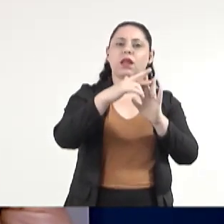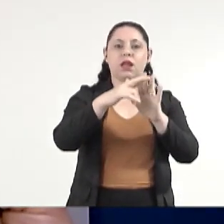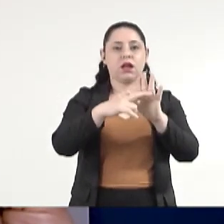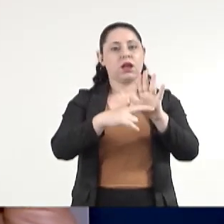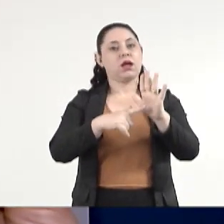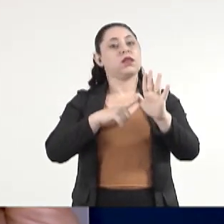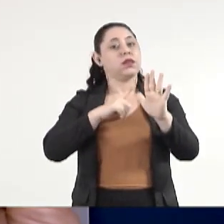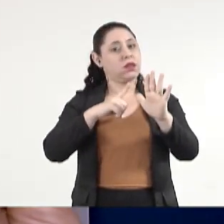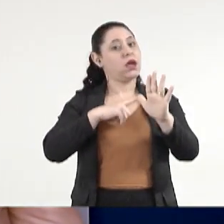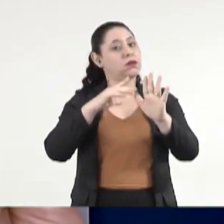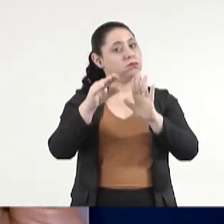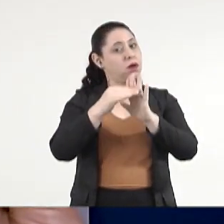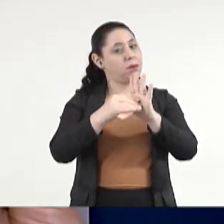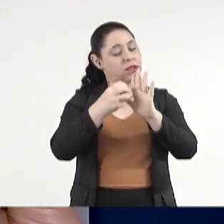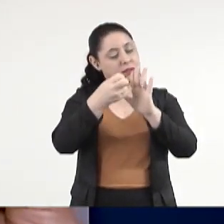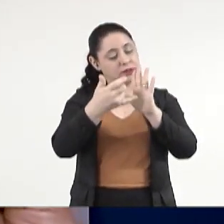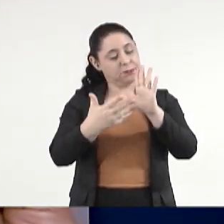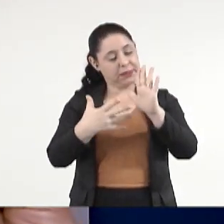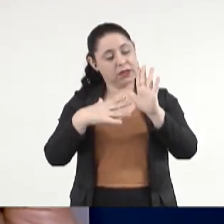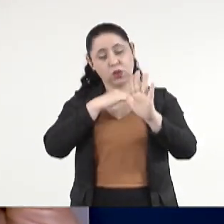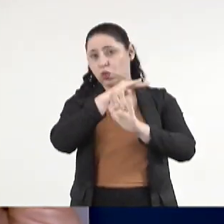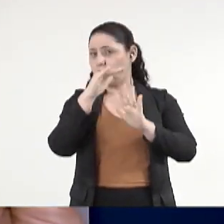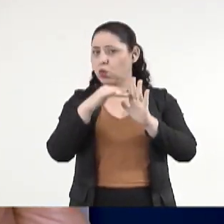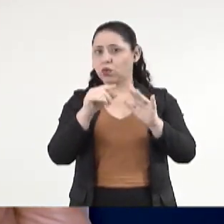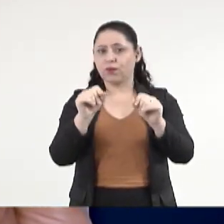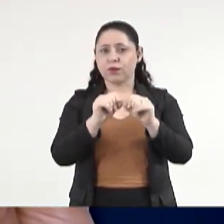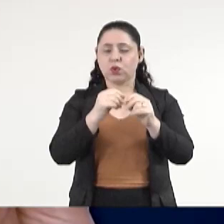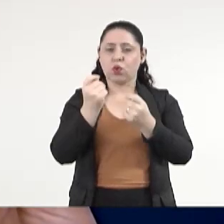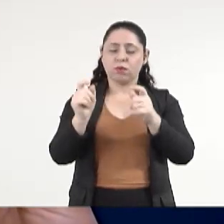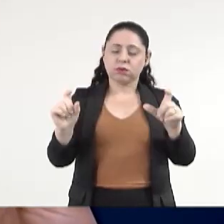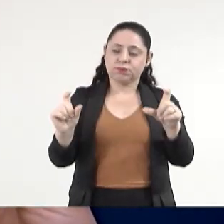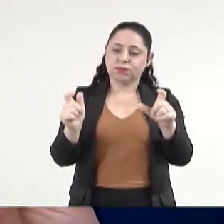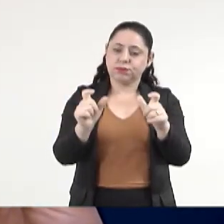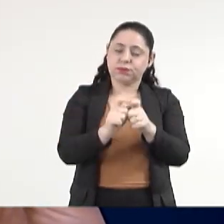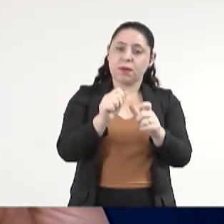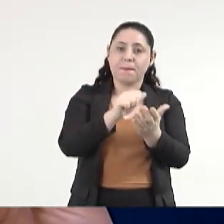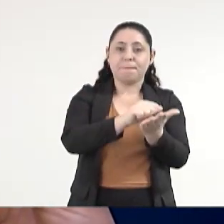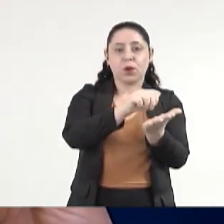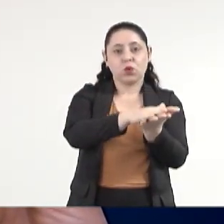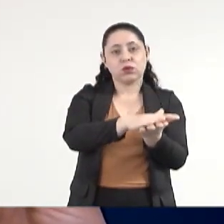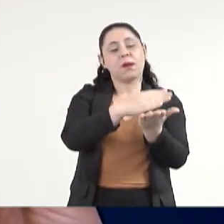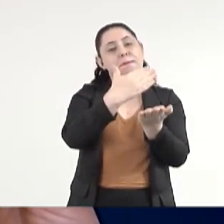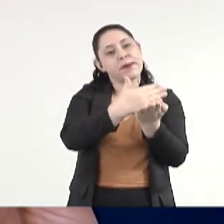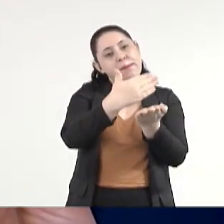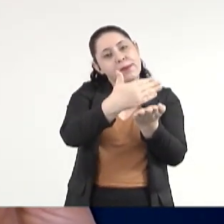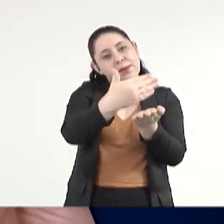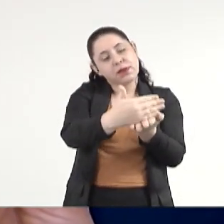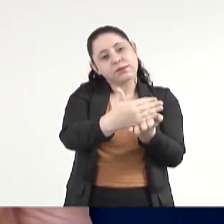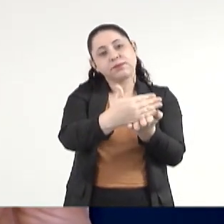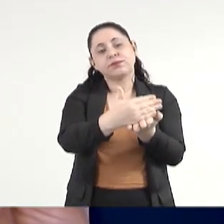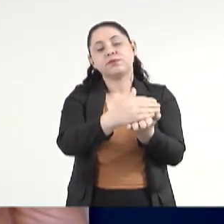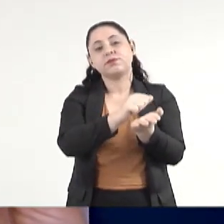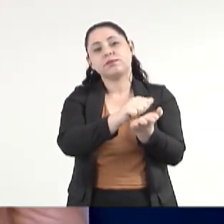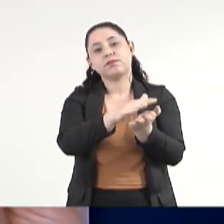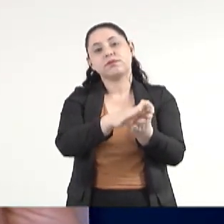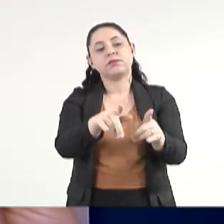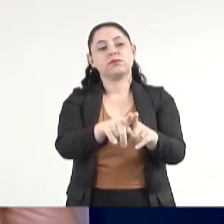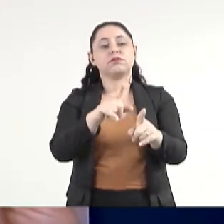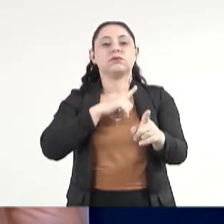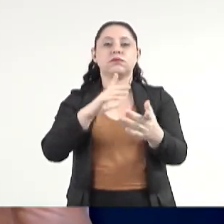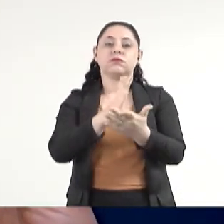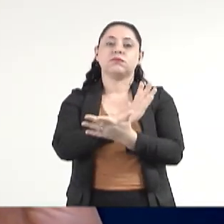tem um regramento de que traz também a diminuição dessas multas, o parcelamento dessas multas,